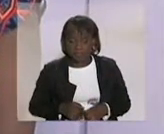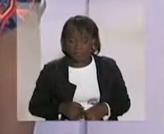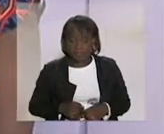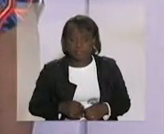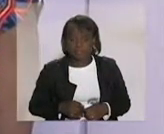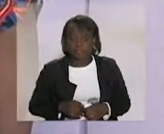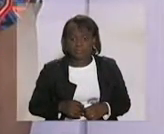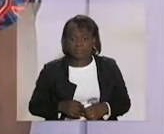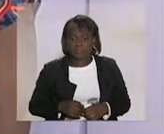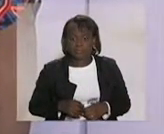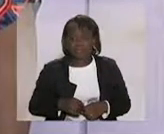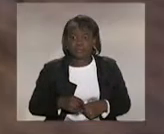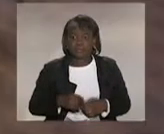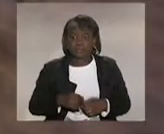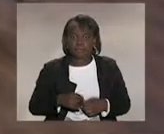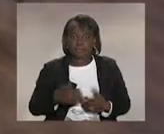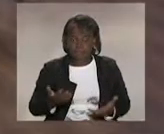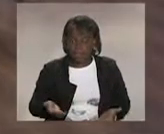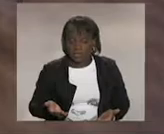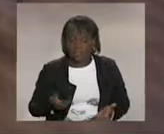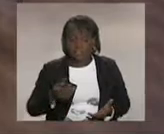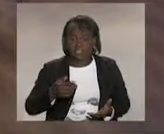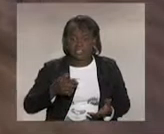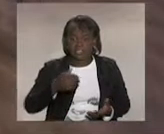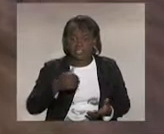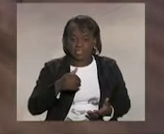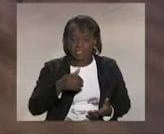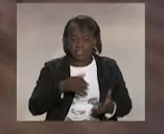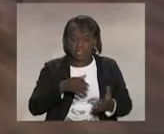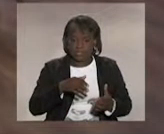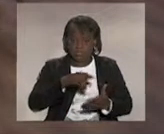na internet, né? Sim, essa